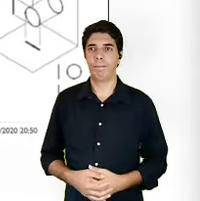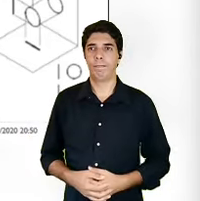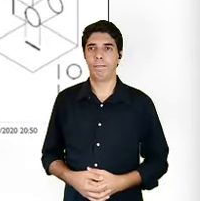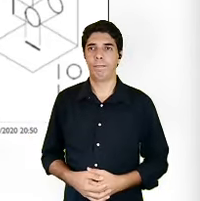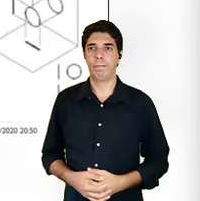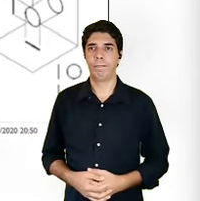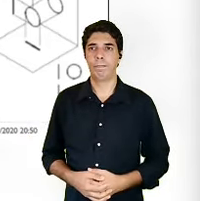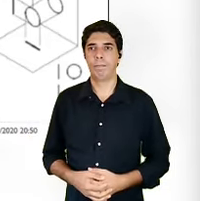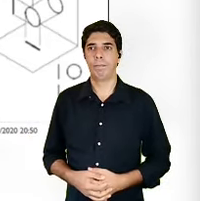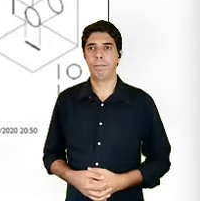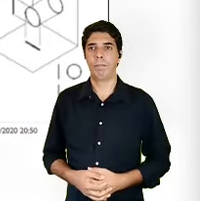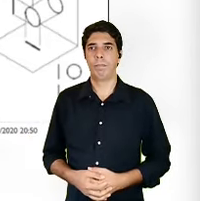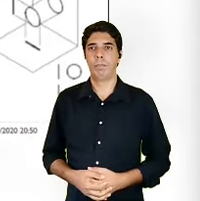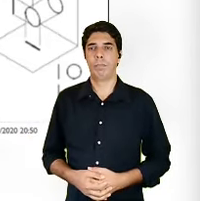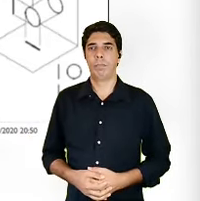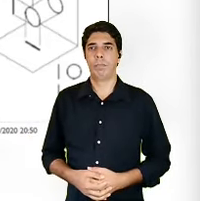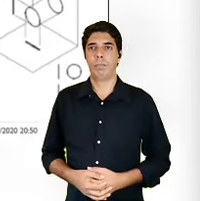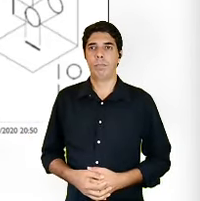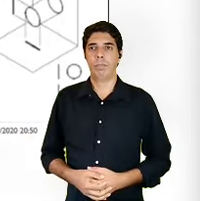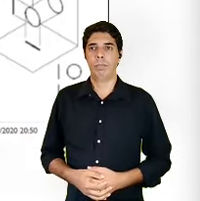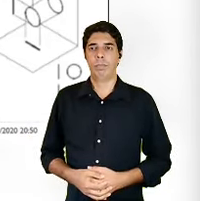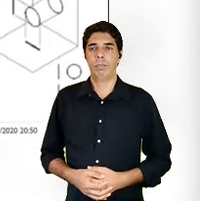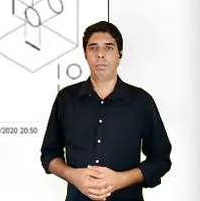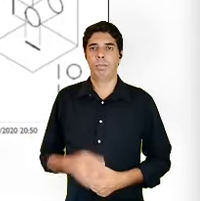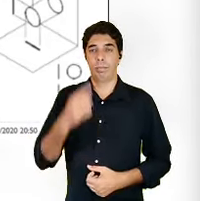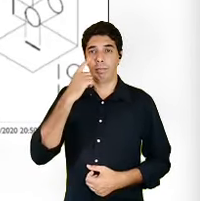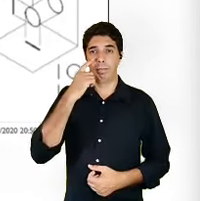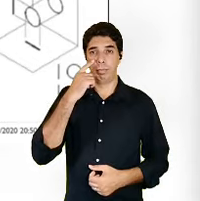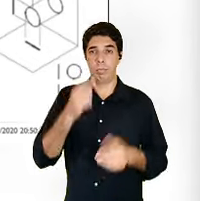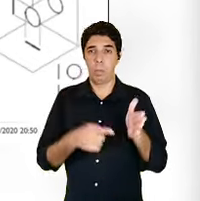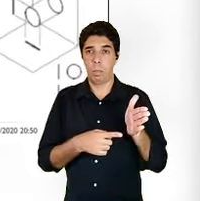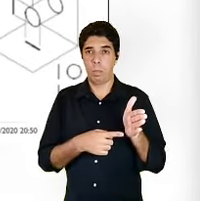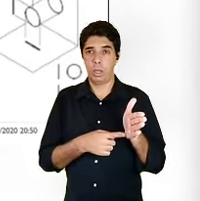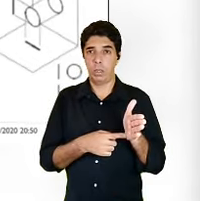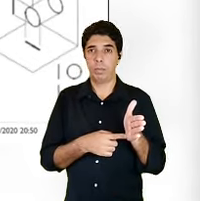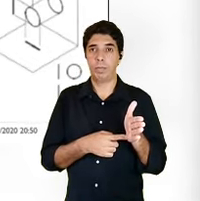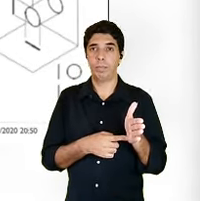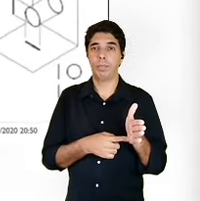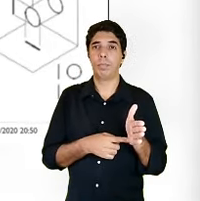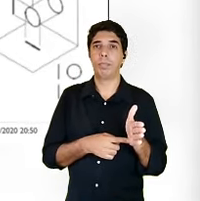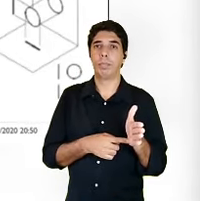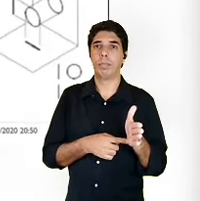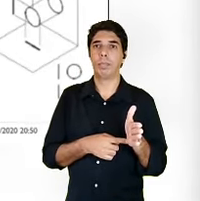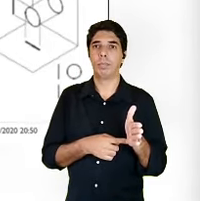Vamos observar, pessoal, por exemplo aqui, nesse plano que é paralelo